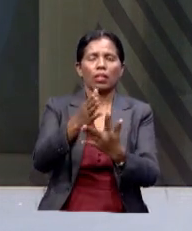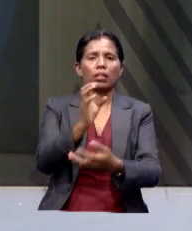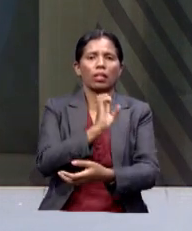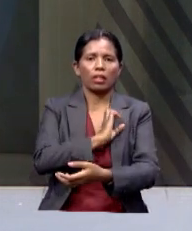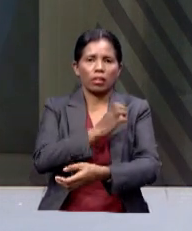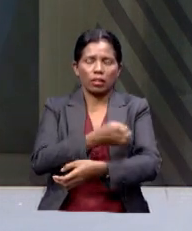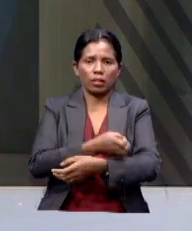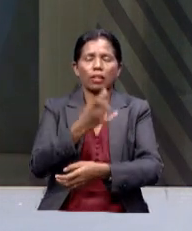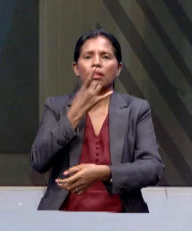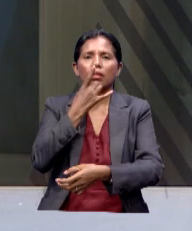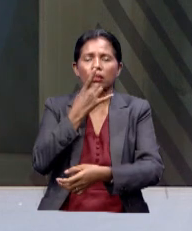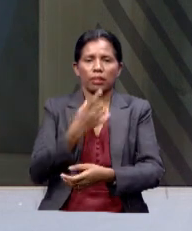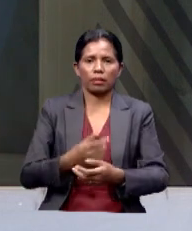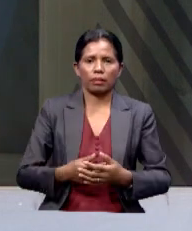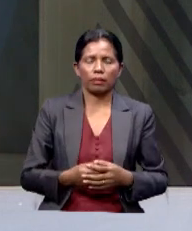eletricidade.